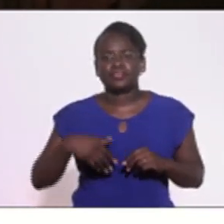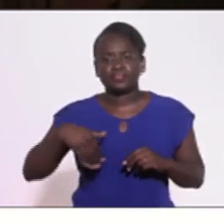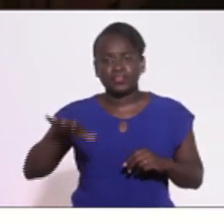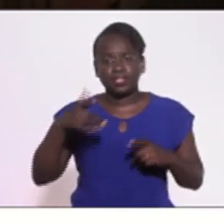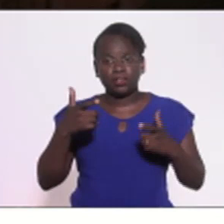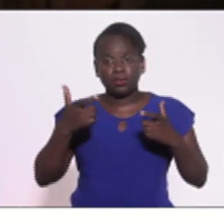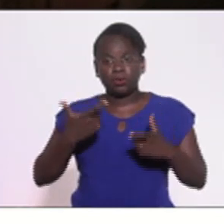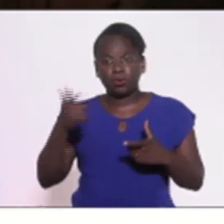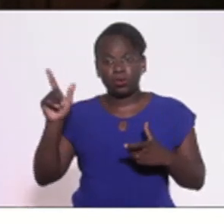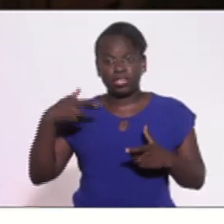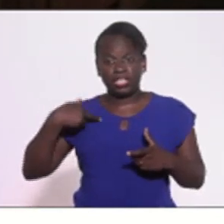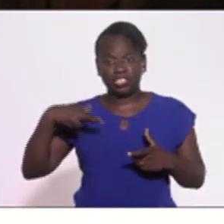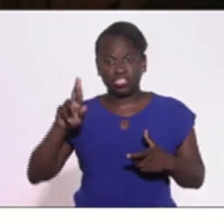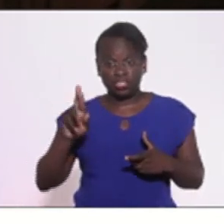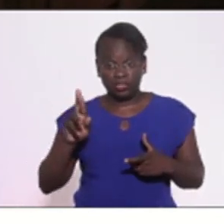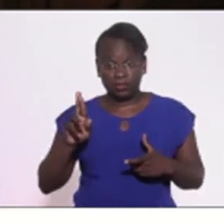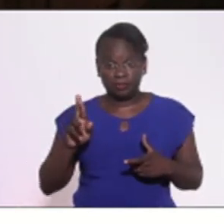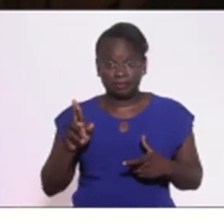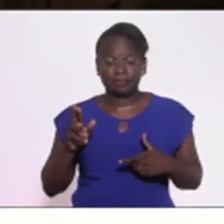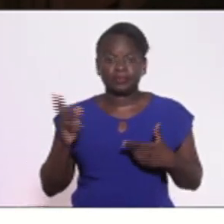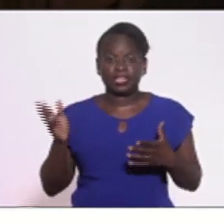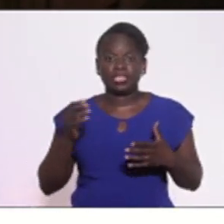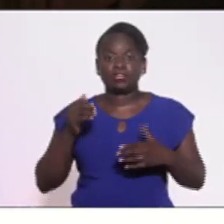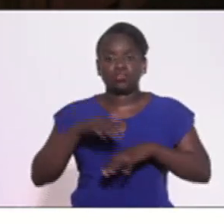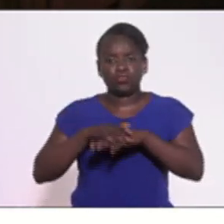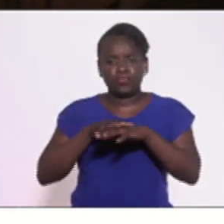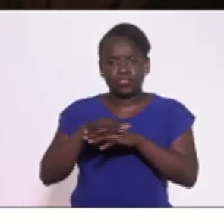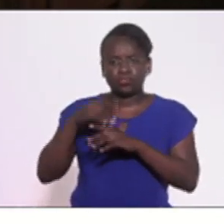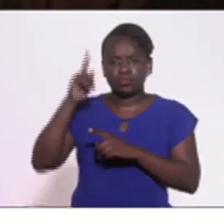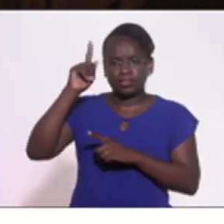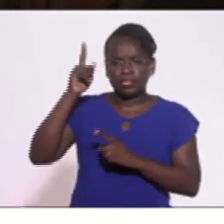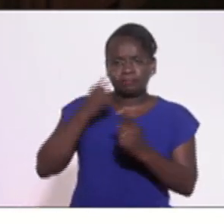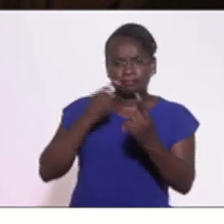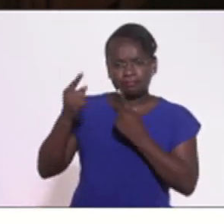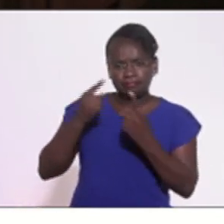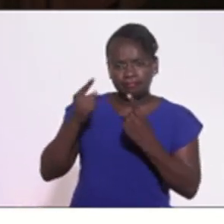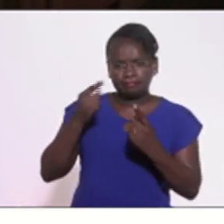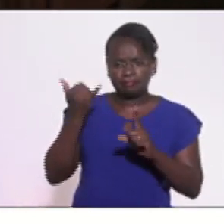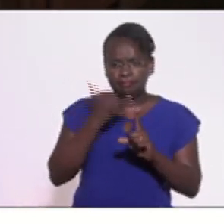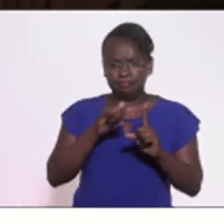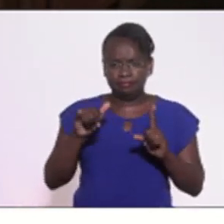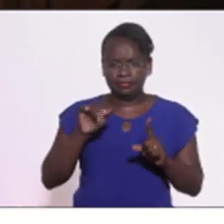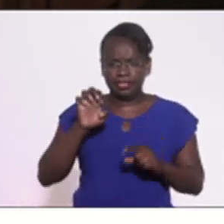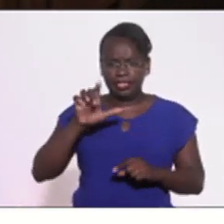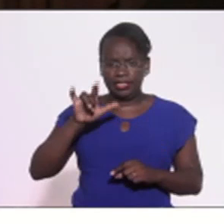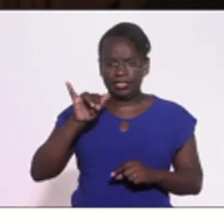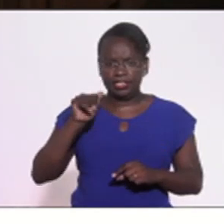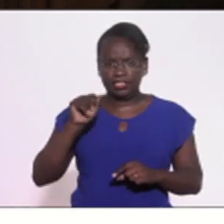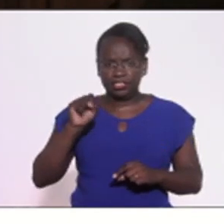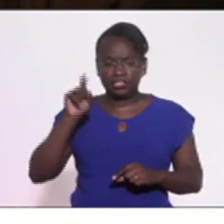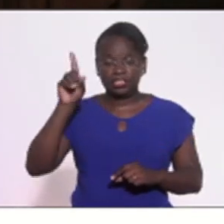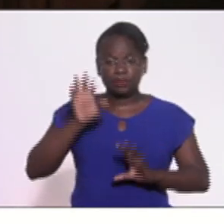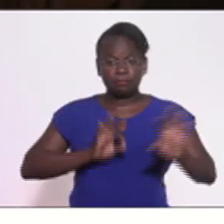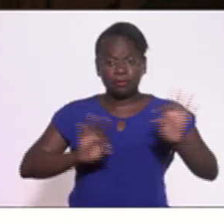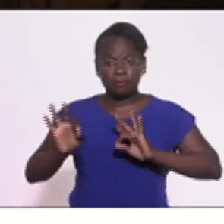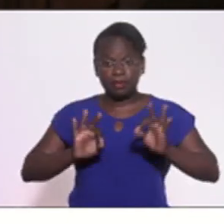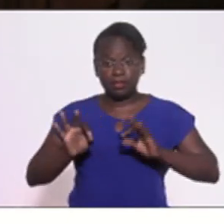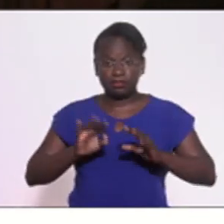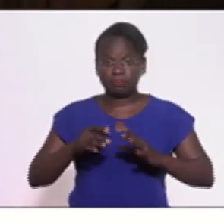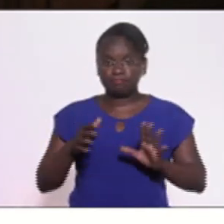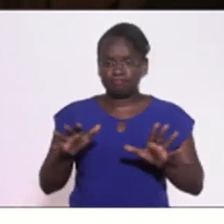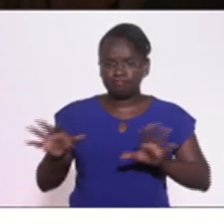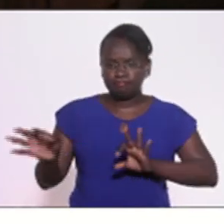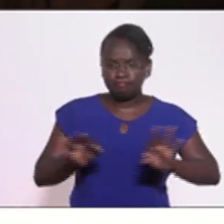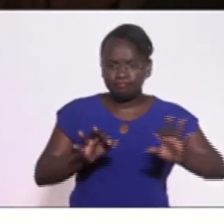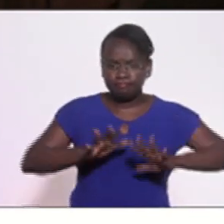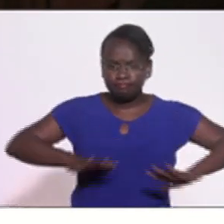outra religião. E ele conversou com Deus, o profeta Elias, e Deus armou um circo, e no